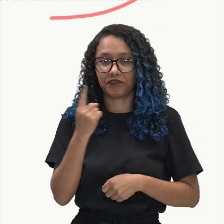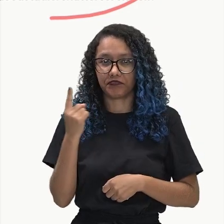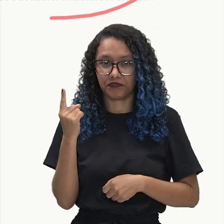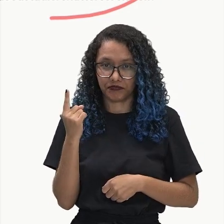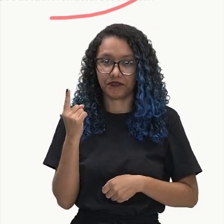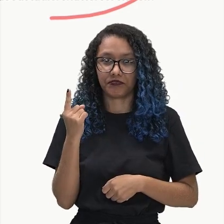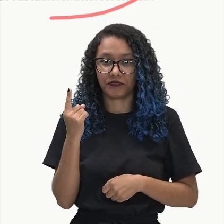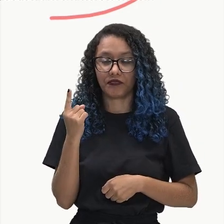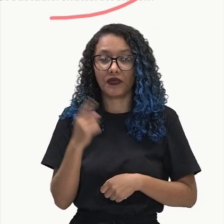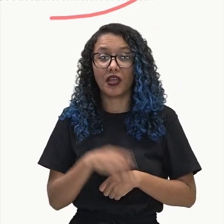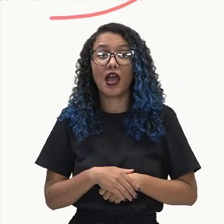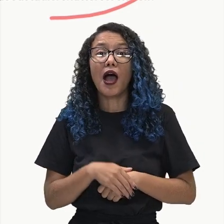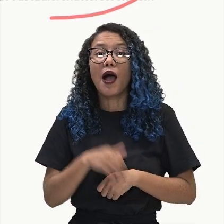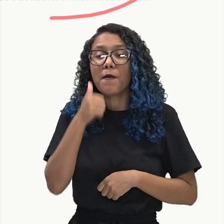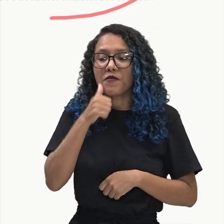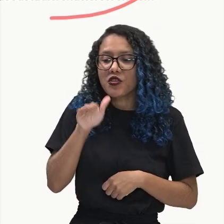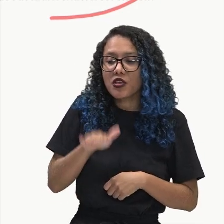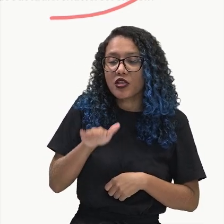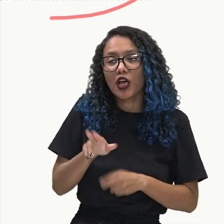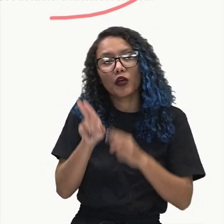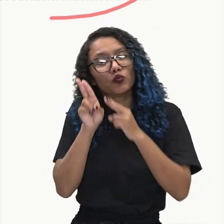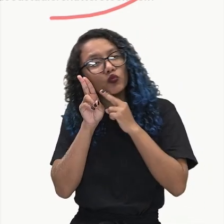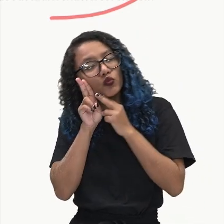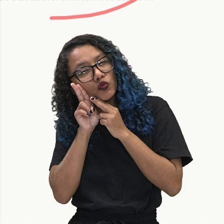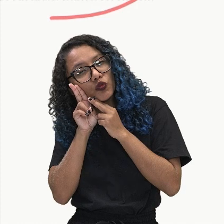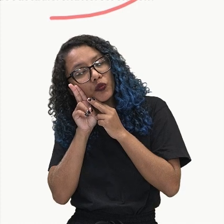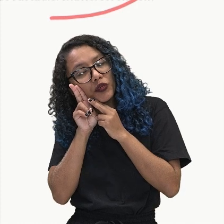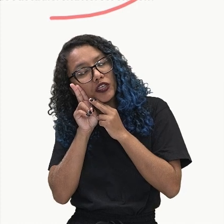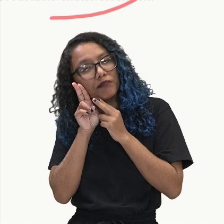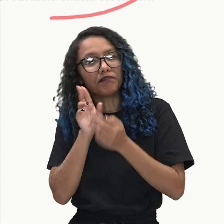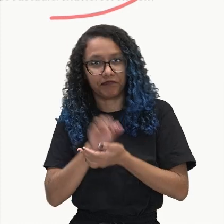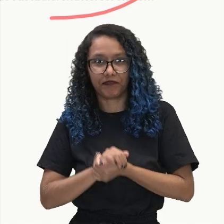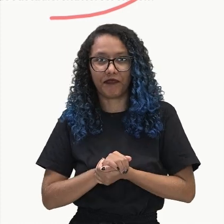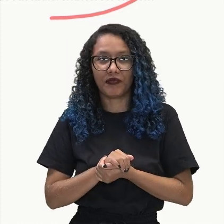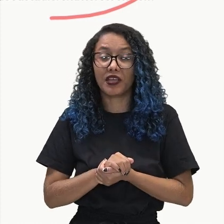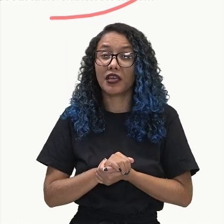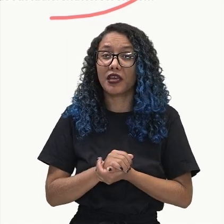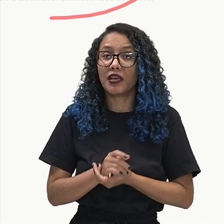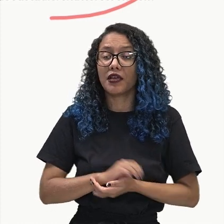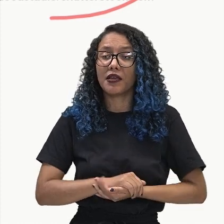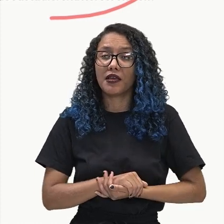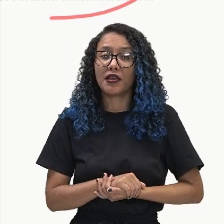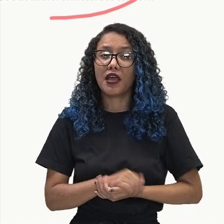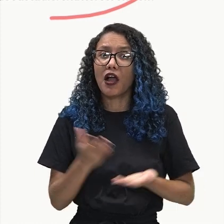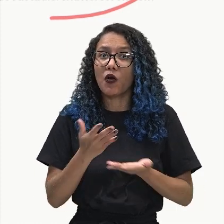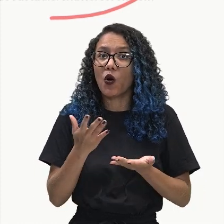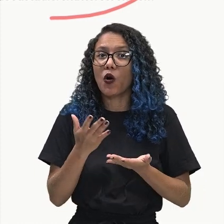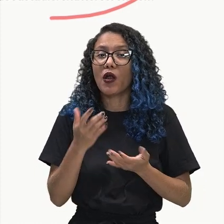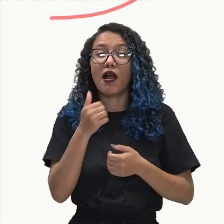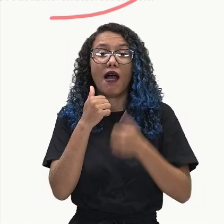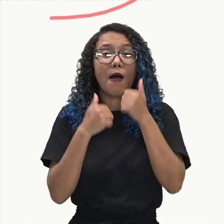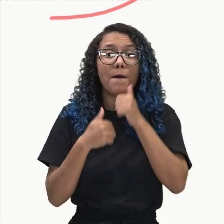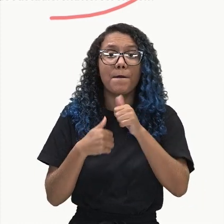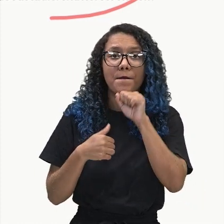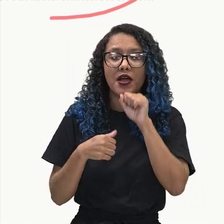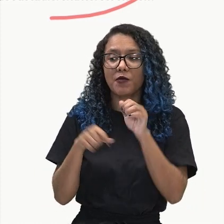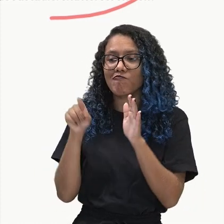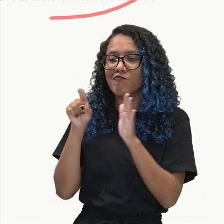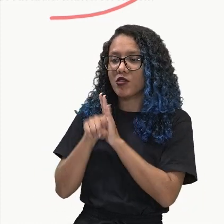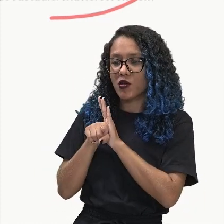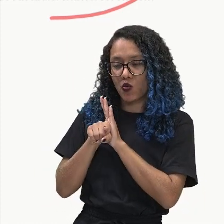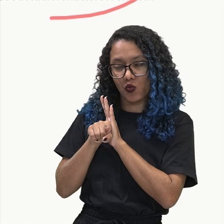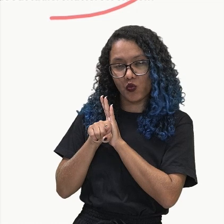e a mãe está despedindo. Olha que pergunta interessante, né? Que a mãe faz. Catalina,